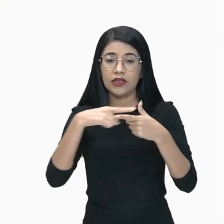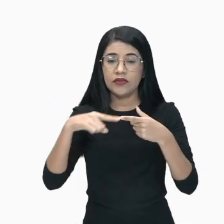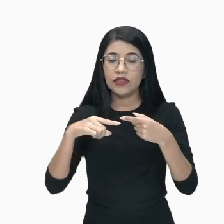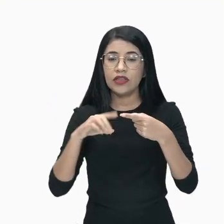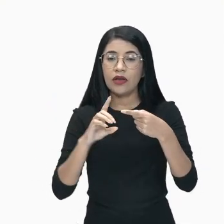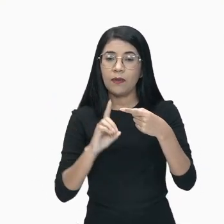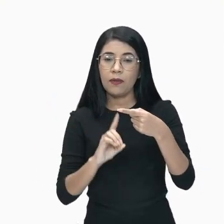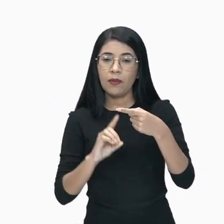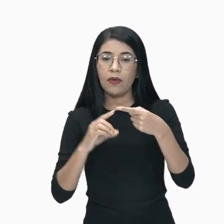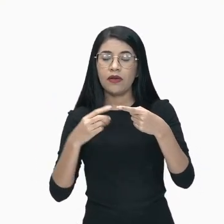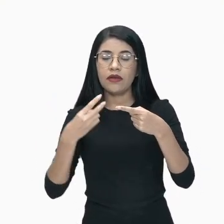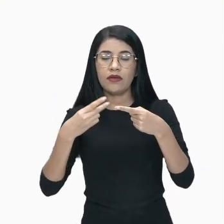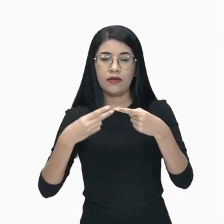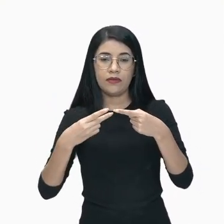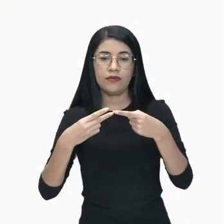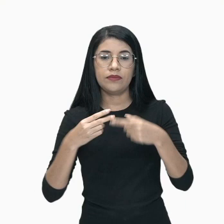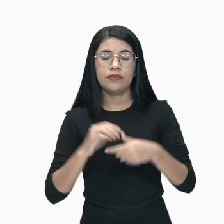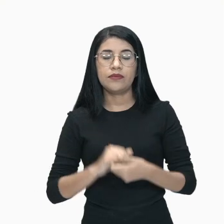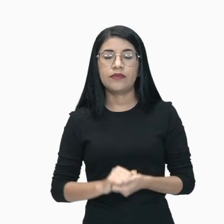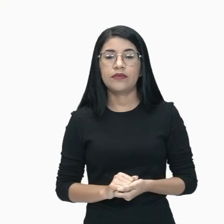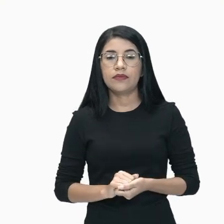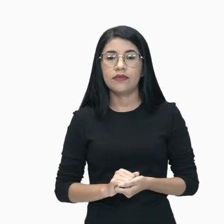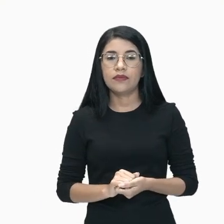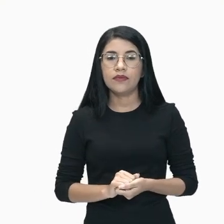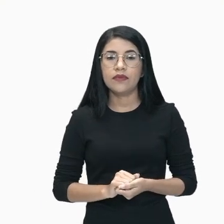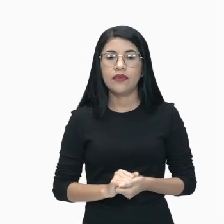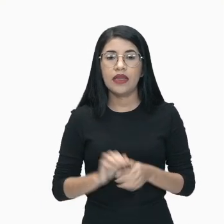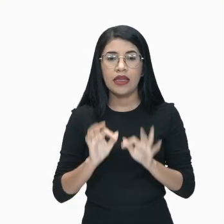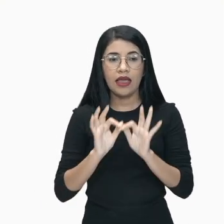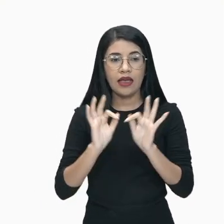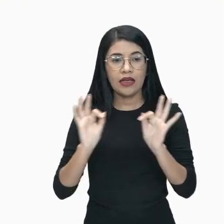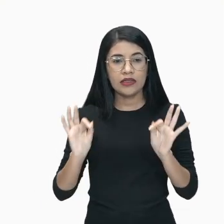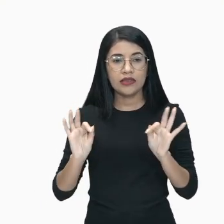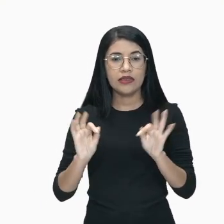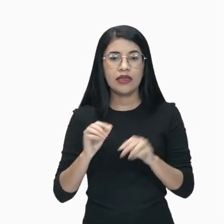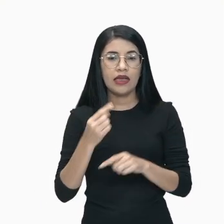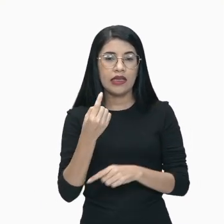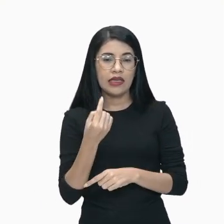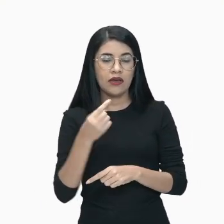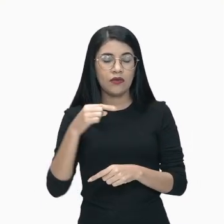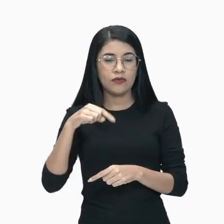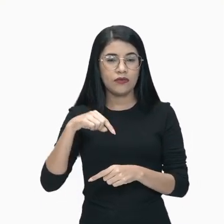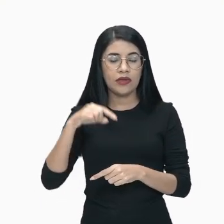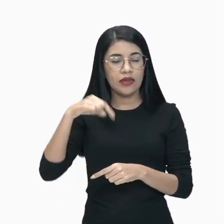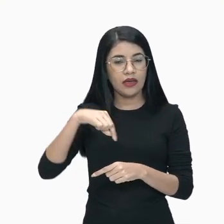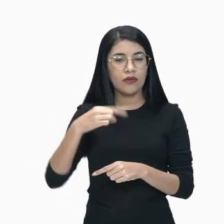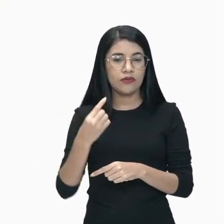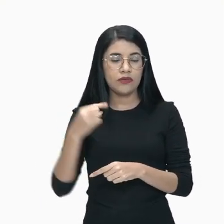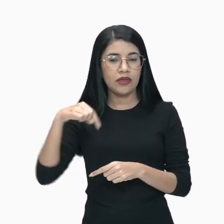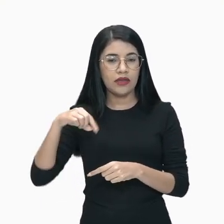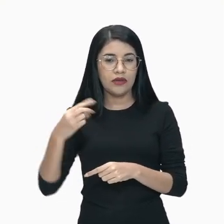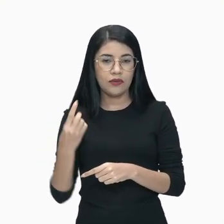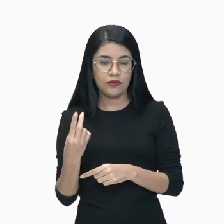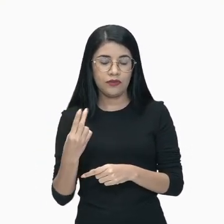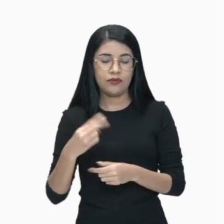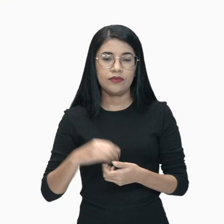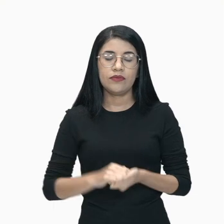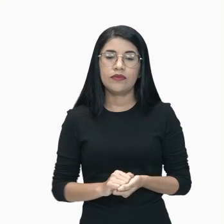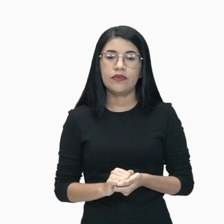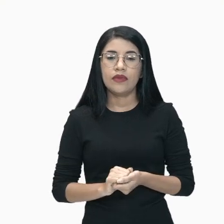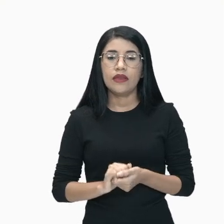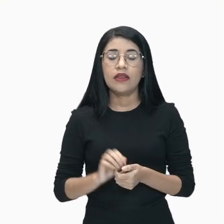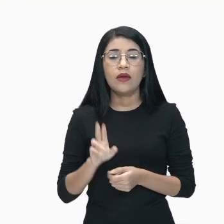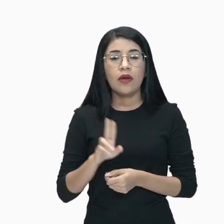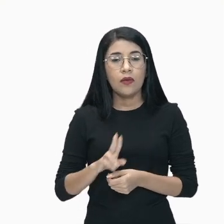pela distância que separa as cargas Q1 e Q2, elevada ao quadrado. É usando essa